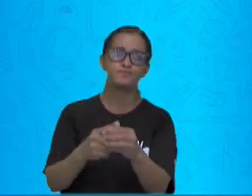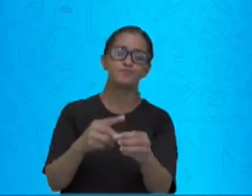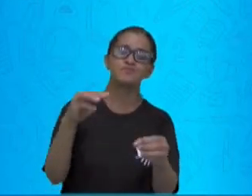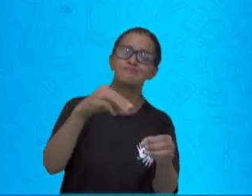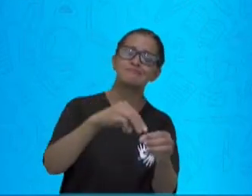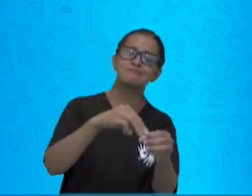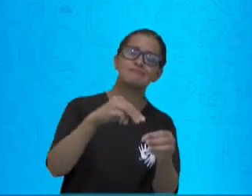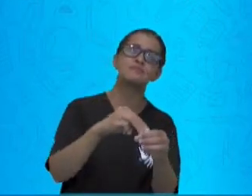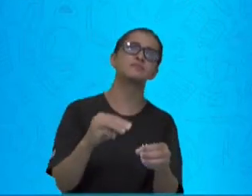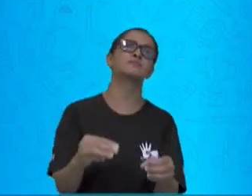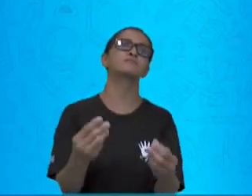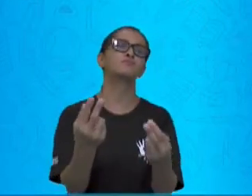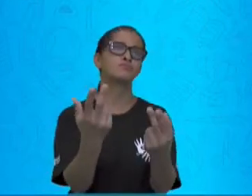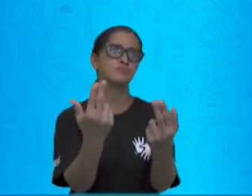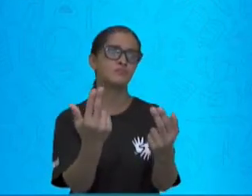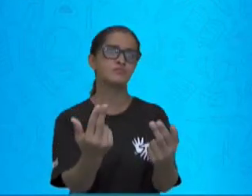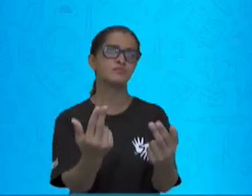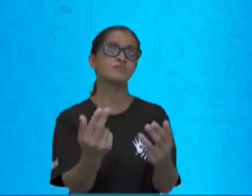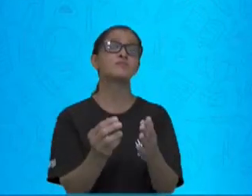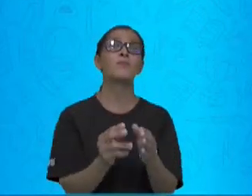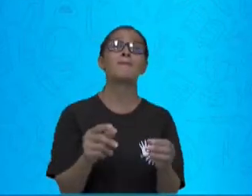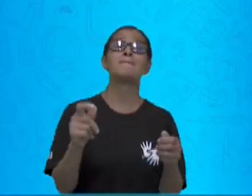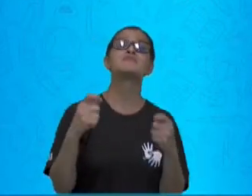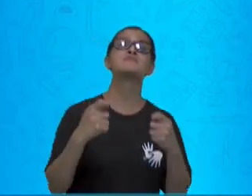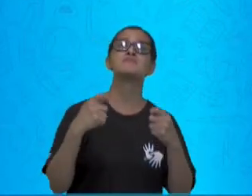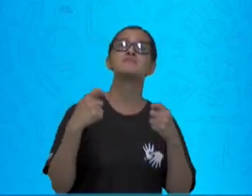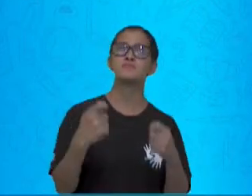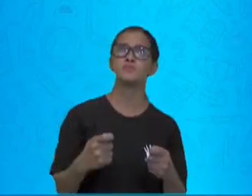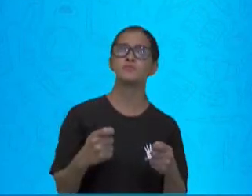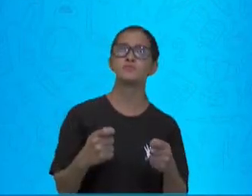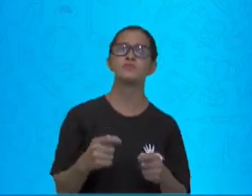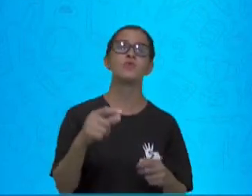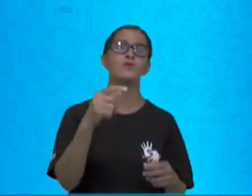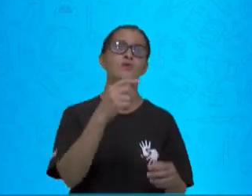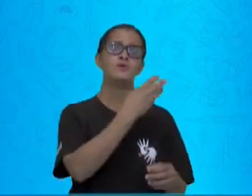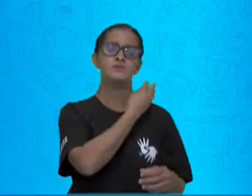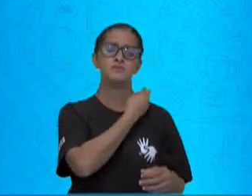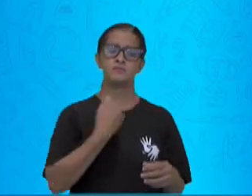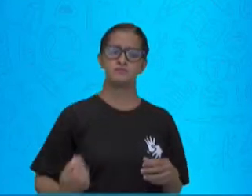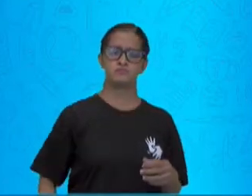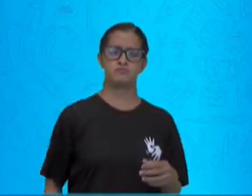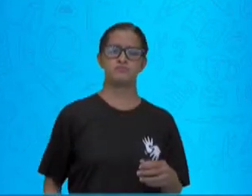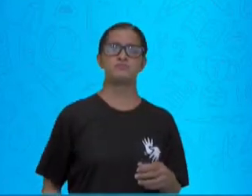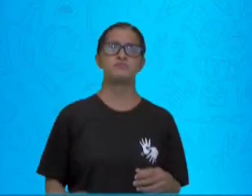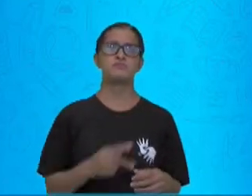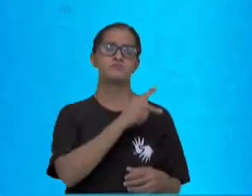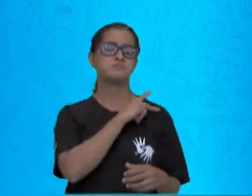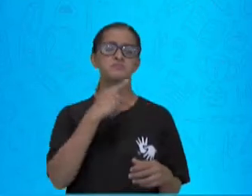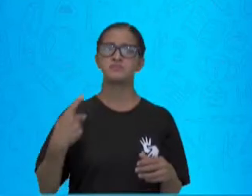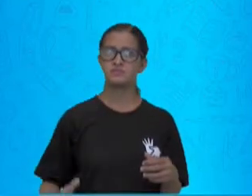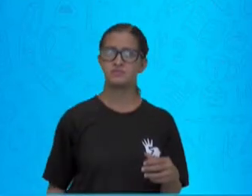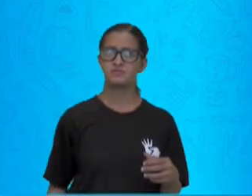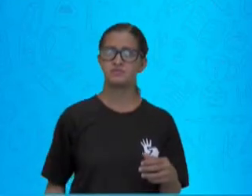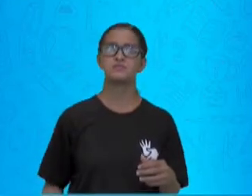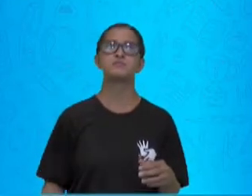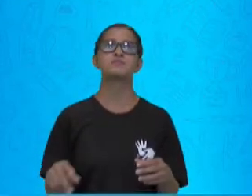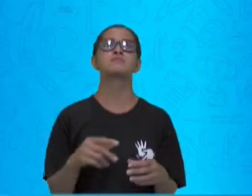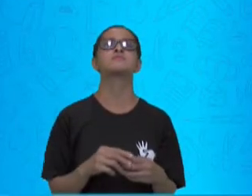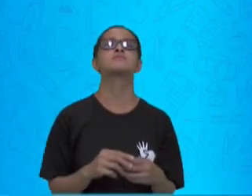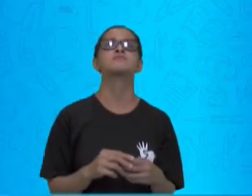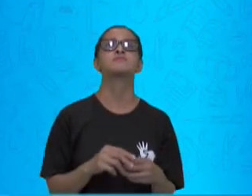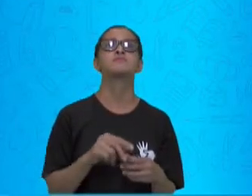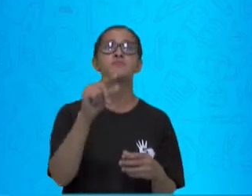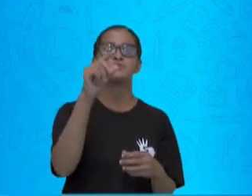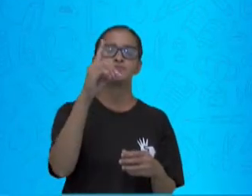ele precisa de um governo, né, para organizar. Então, são feitas prefeituras. E os distritos são as